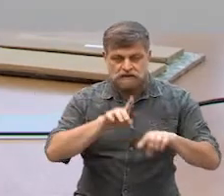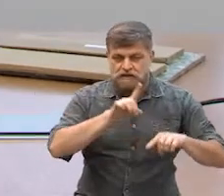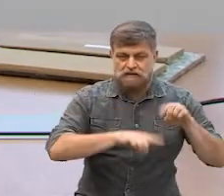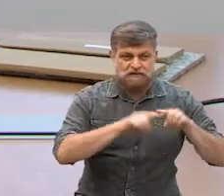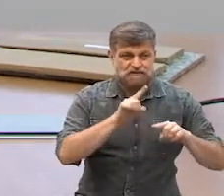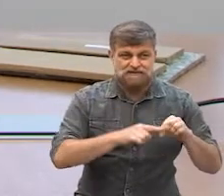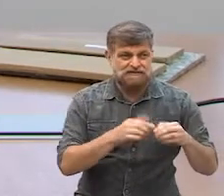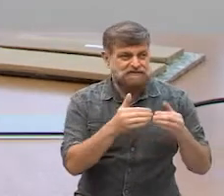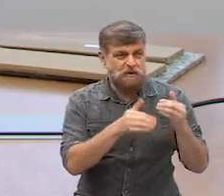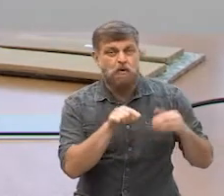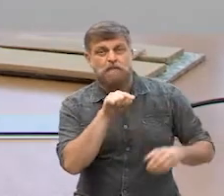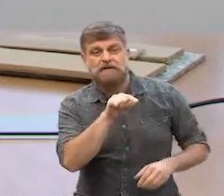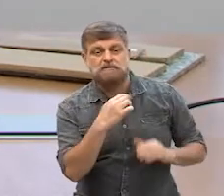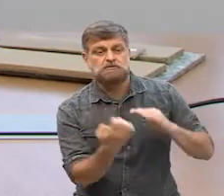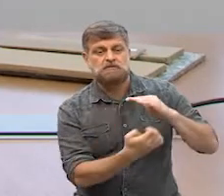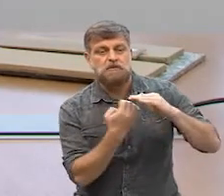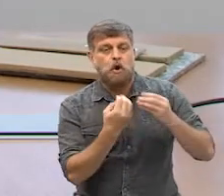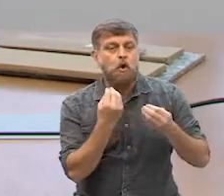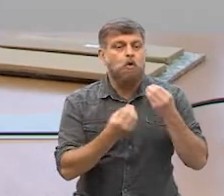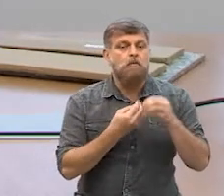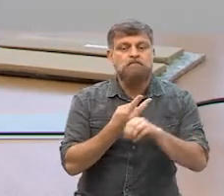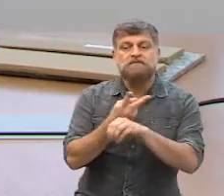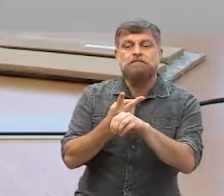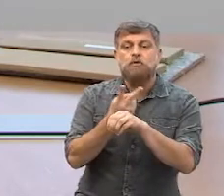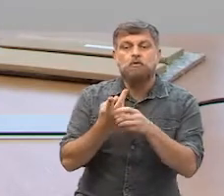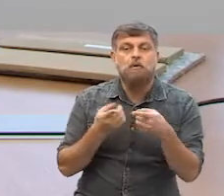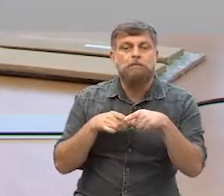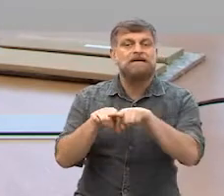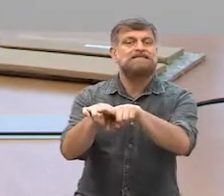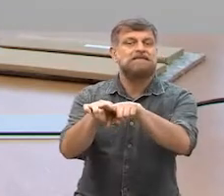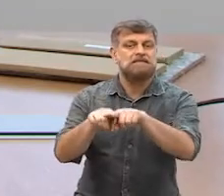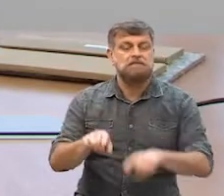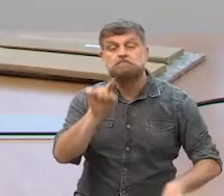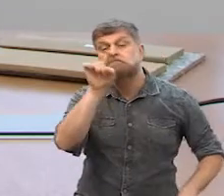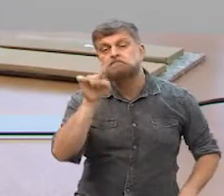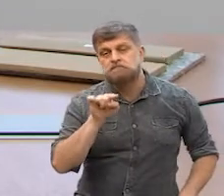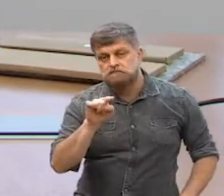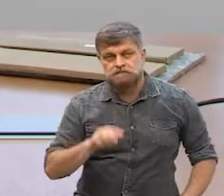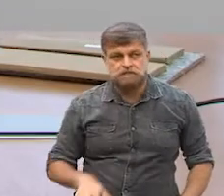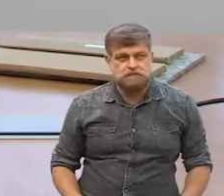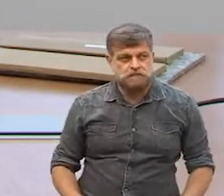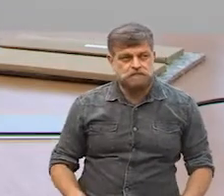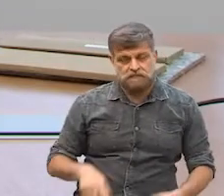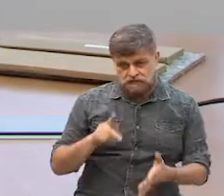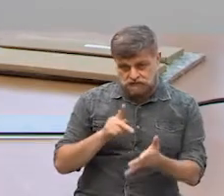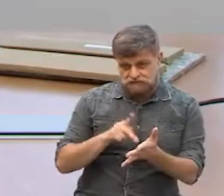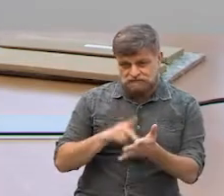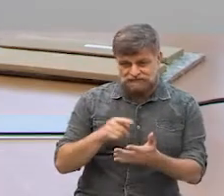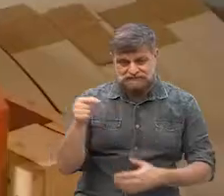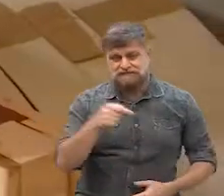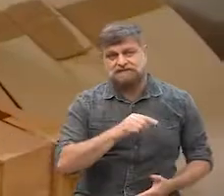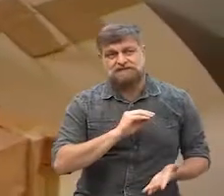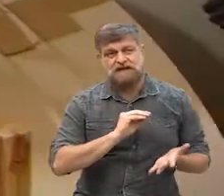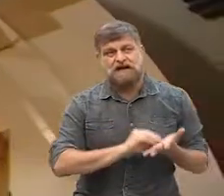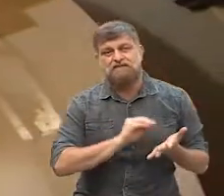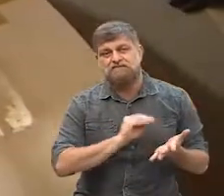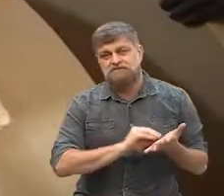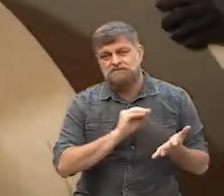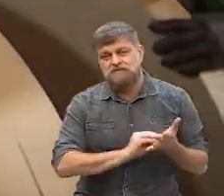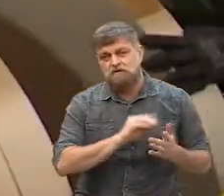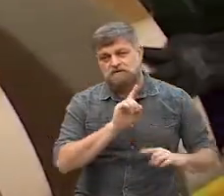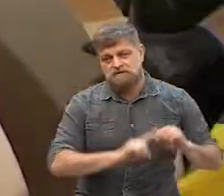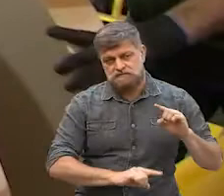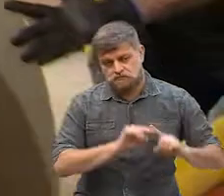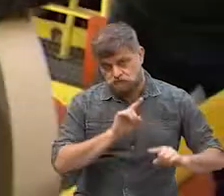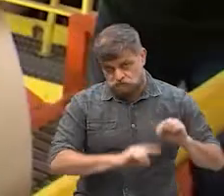seu negócio? Como foi buscar essa parceria? Sim. O mercado, na verdade, ele está carente desse tipo de